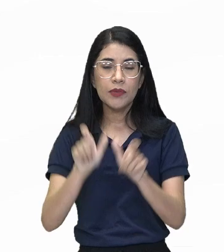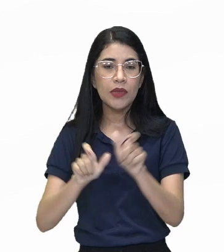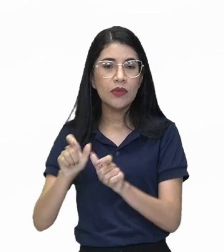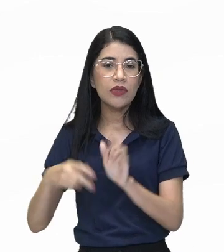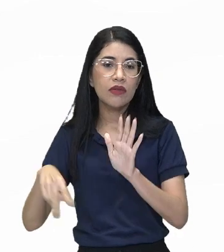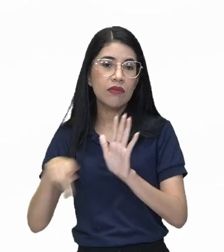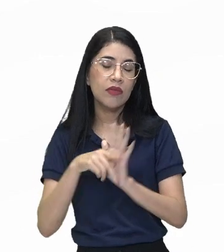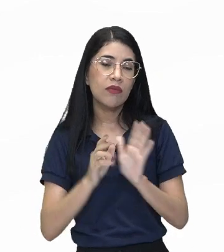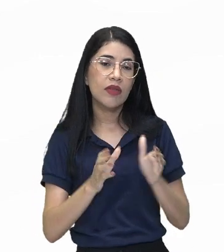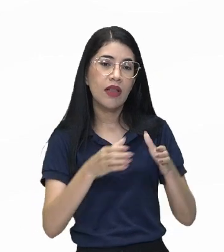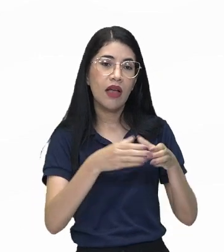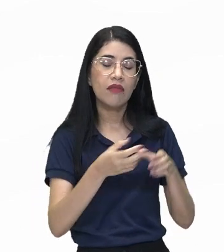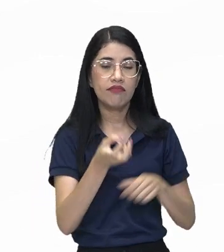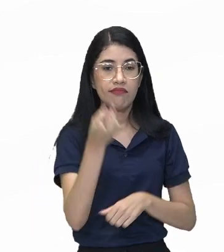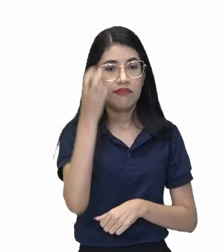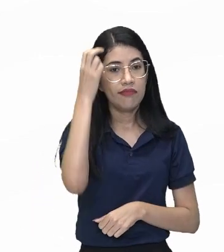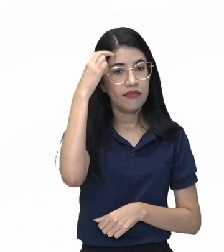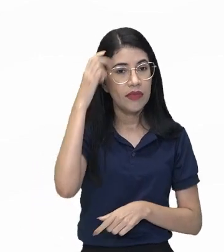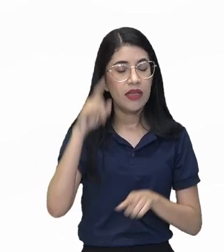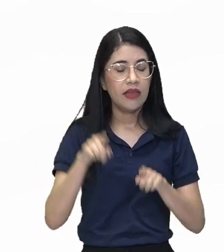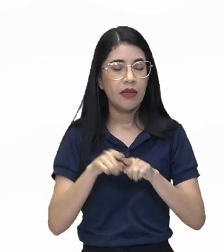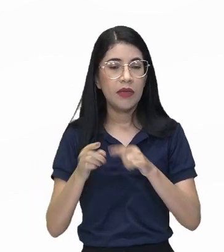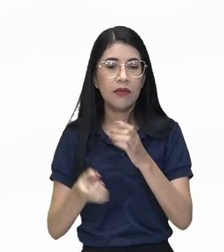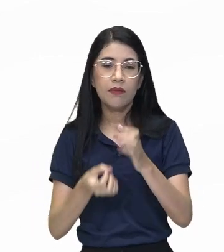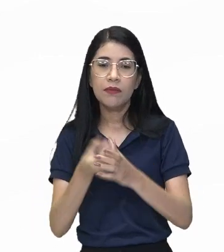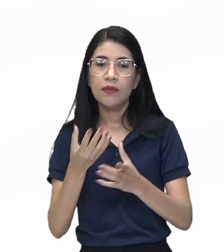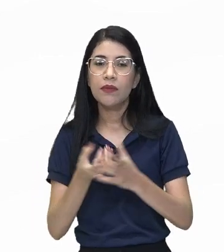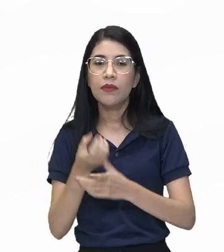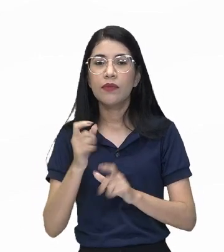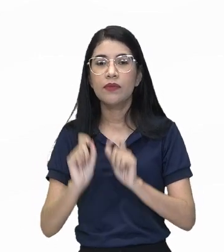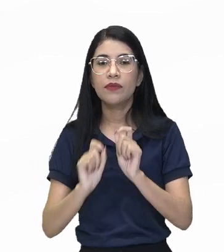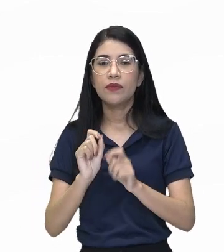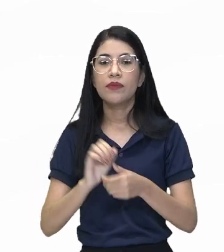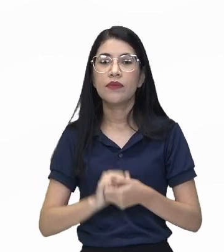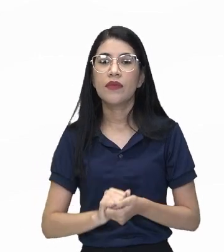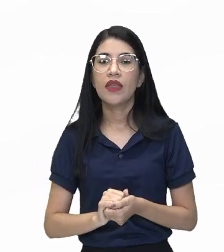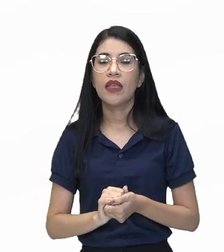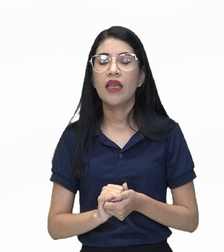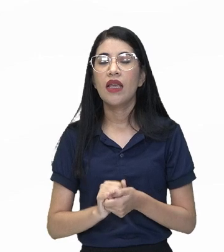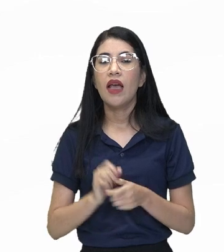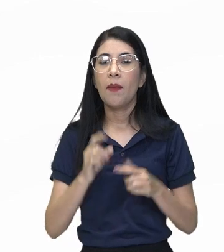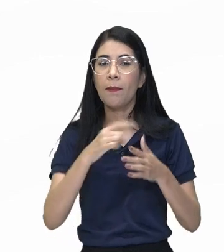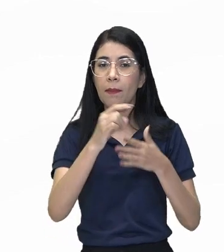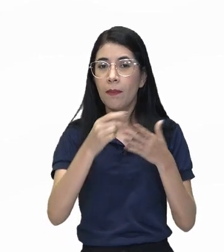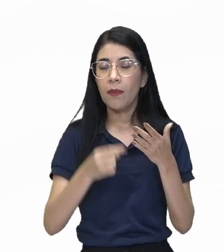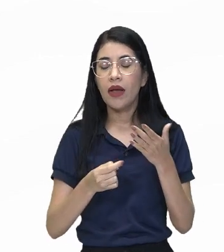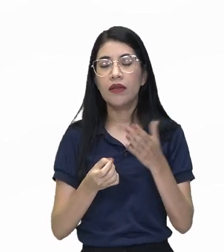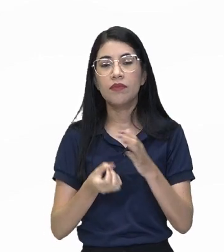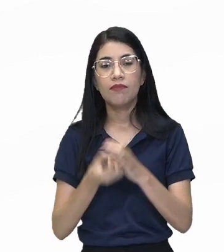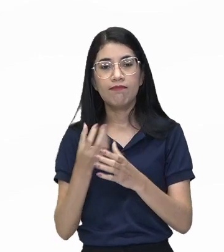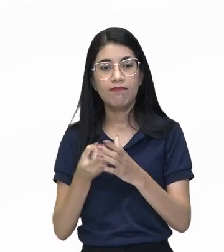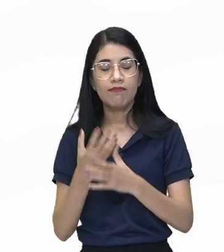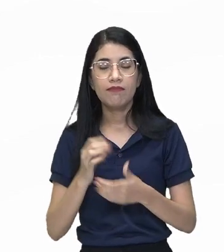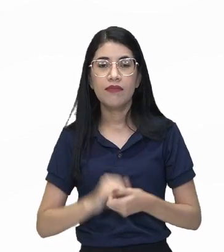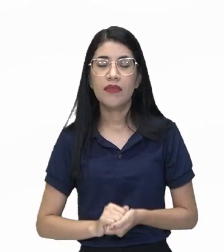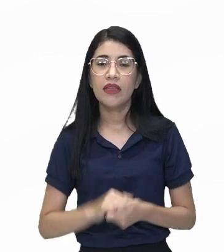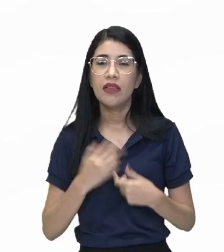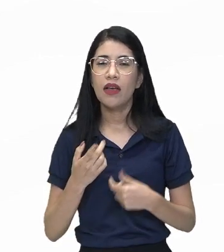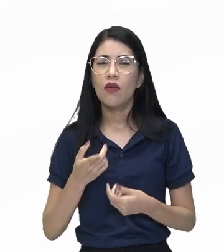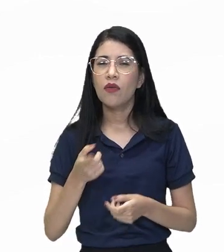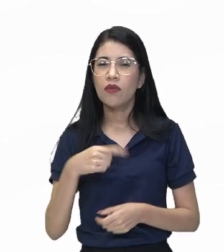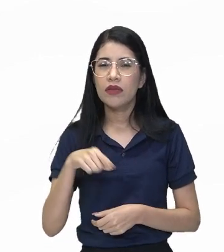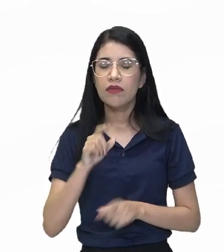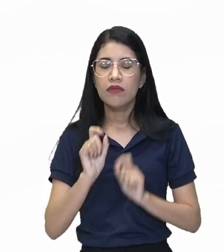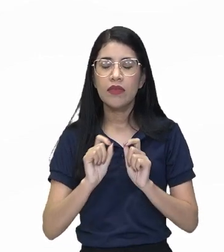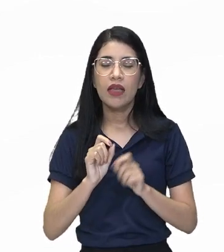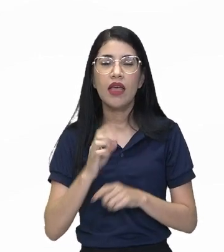pertencentes àquela cultura e que produzem aqueles elementos. Então, é